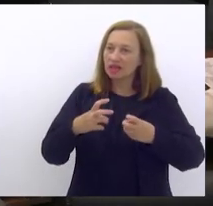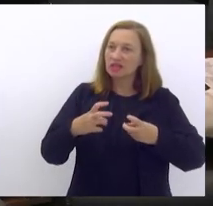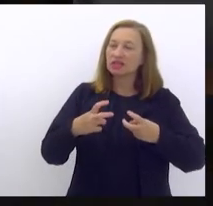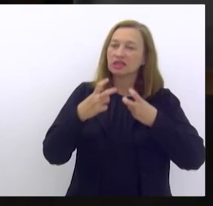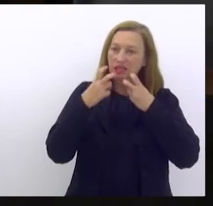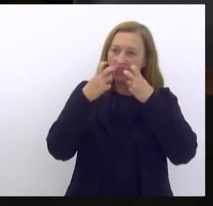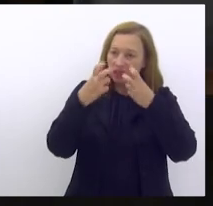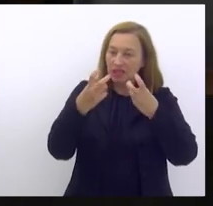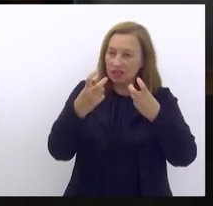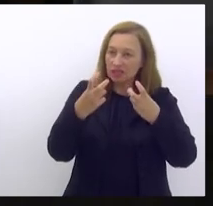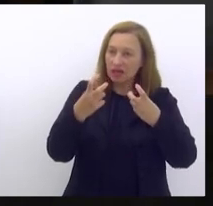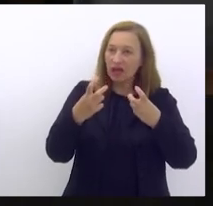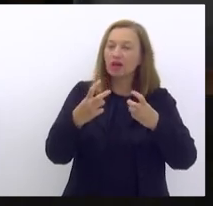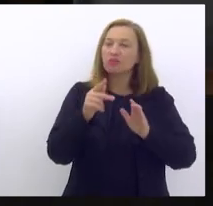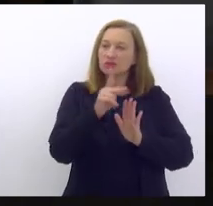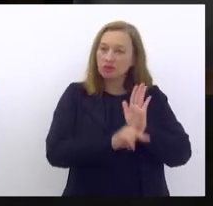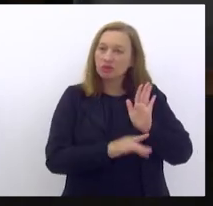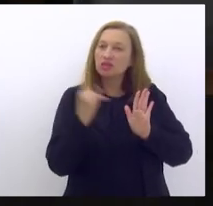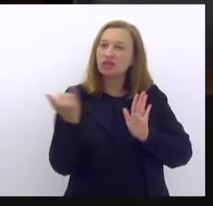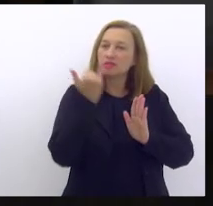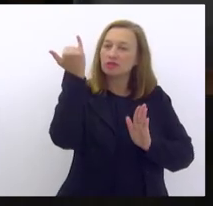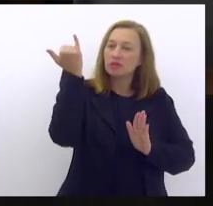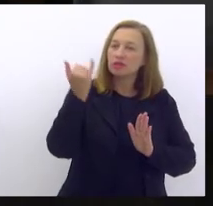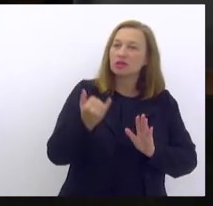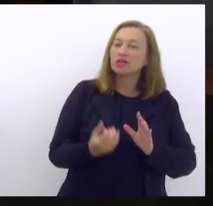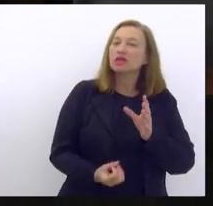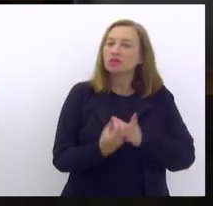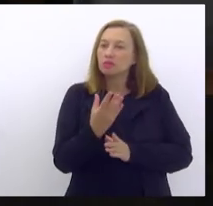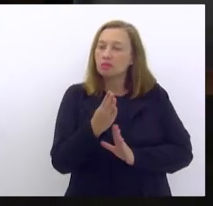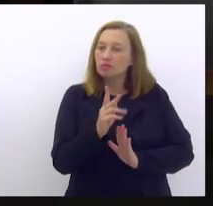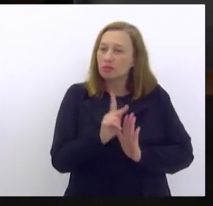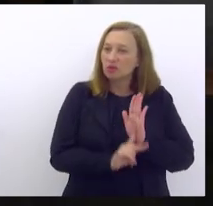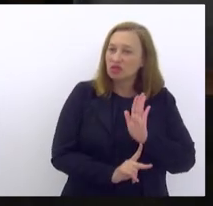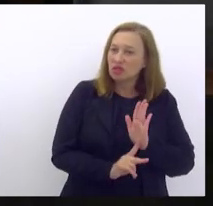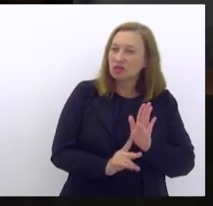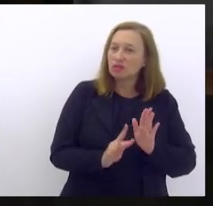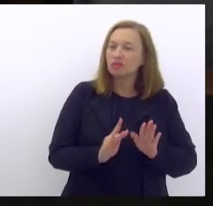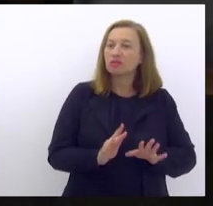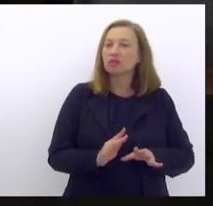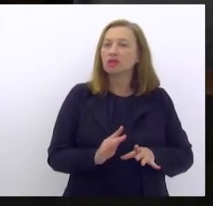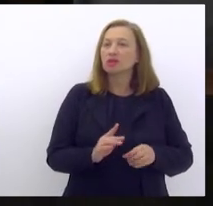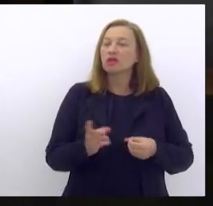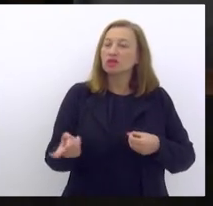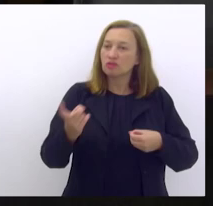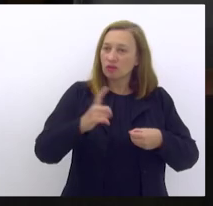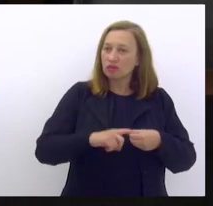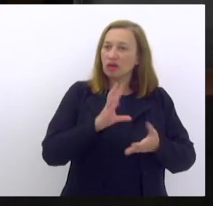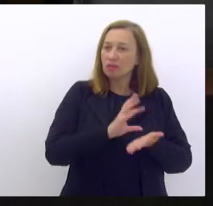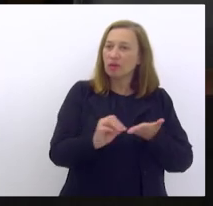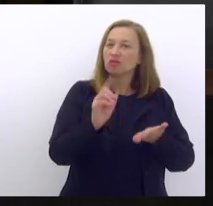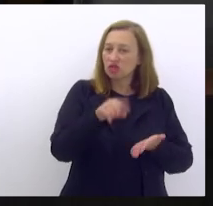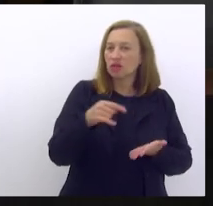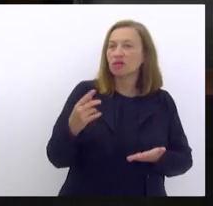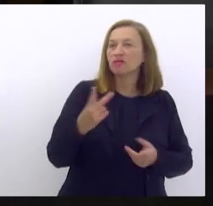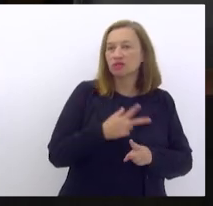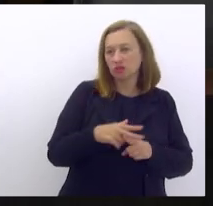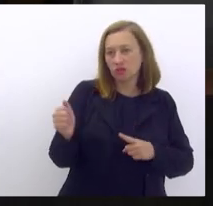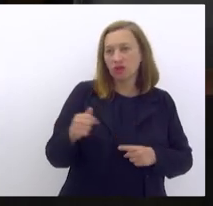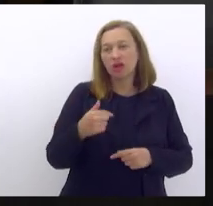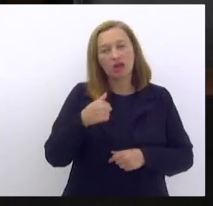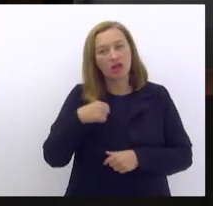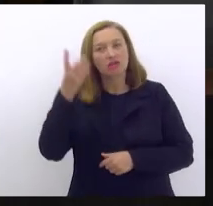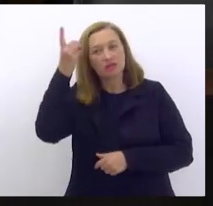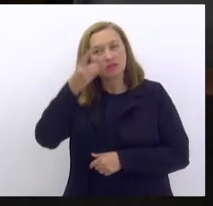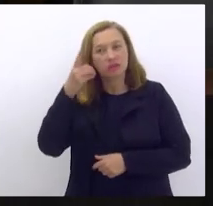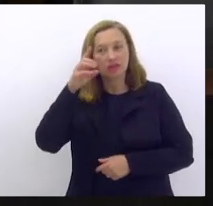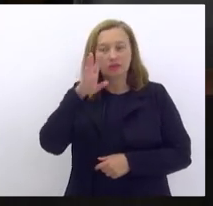extrema importância. Nós tentamos, né, fazer um projeto mais jatinha na casa, só dele voltar à pauta já é uma vitória, assim como eu,